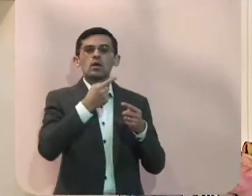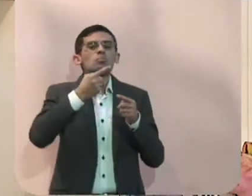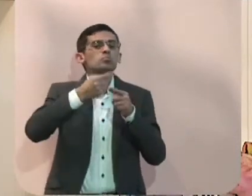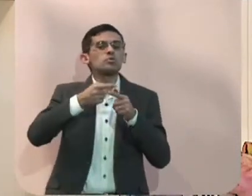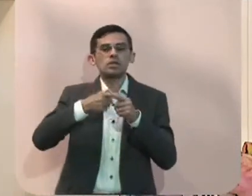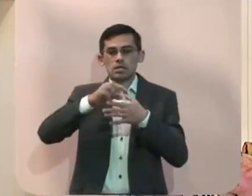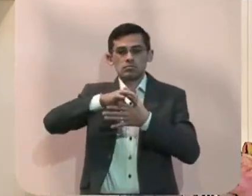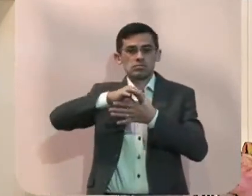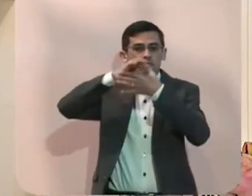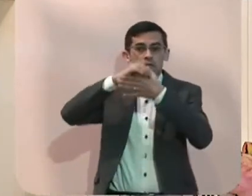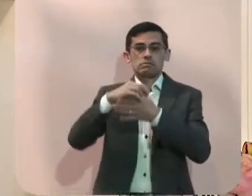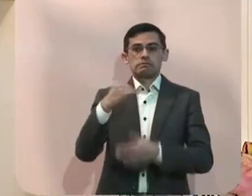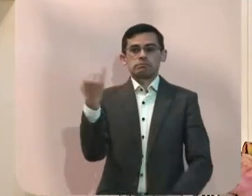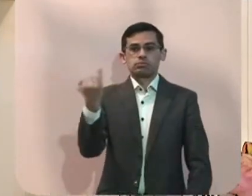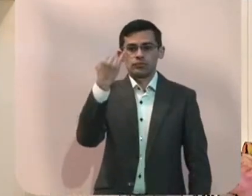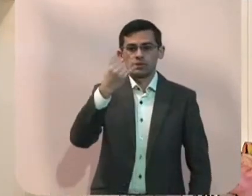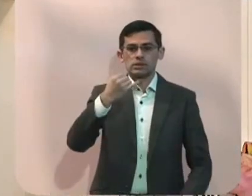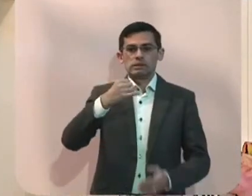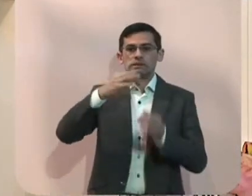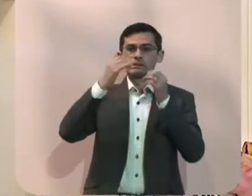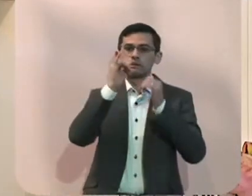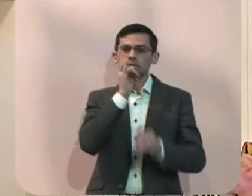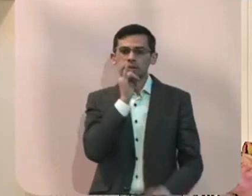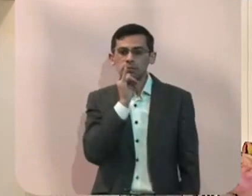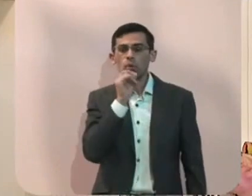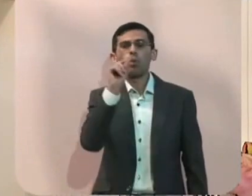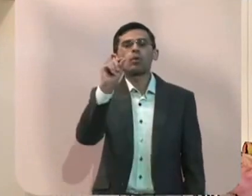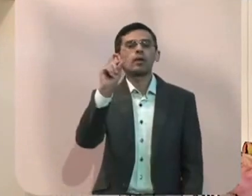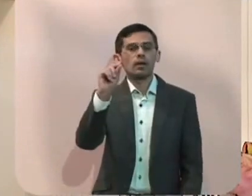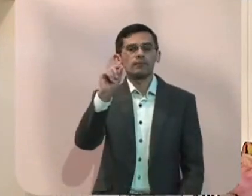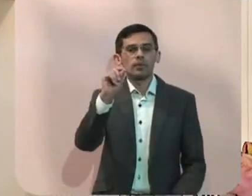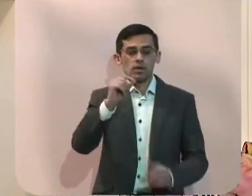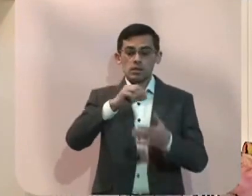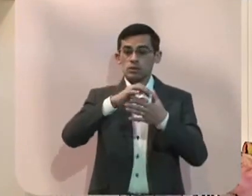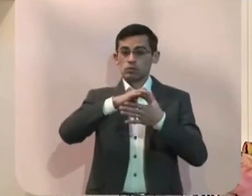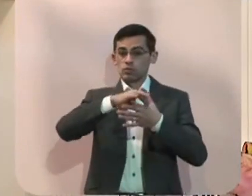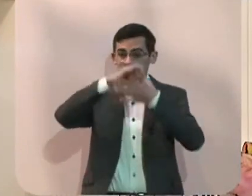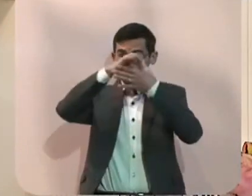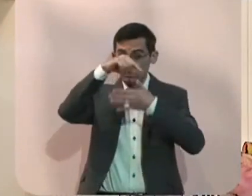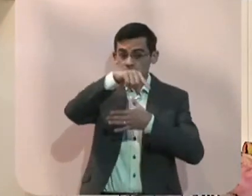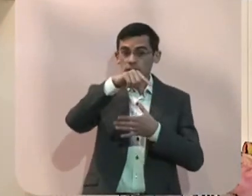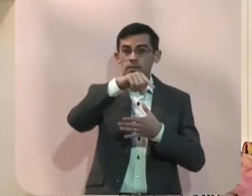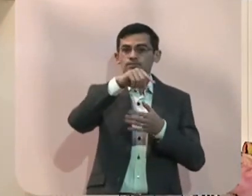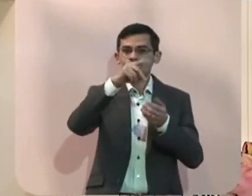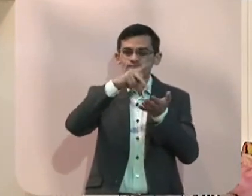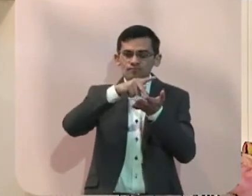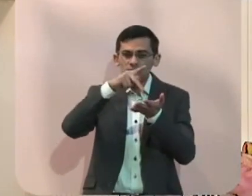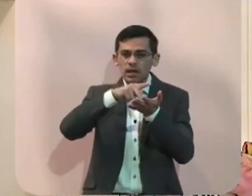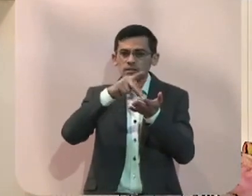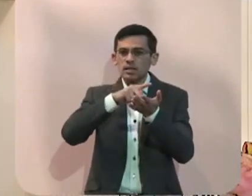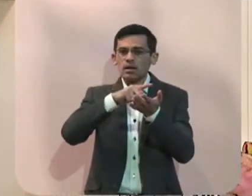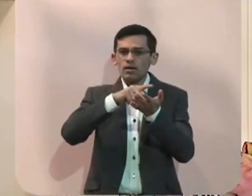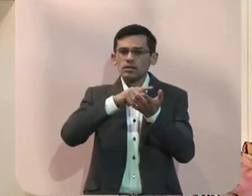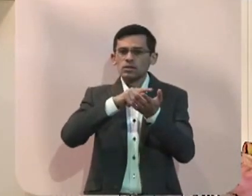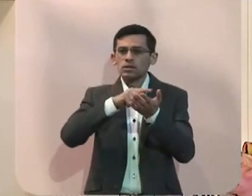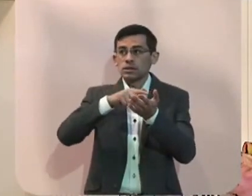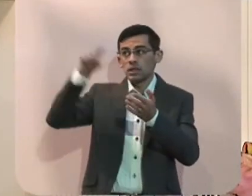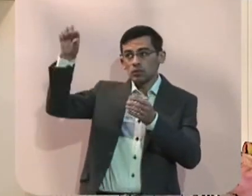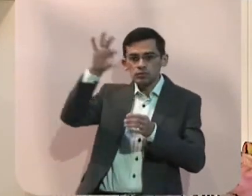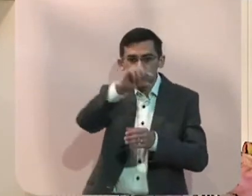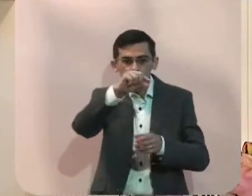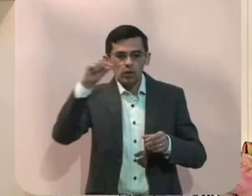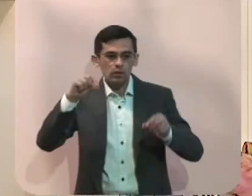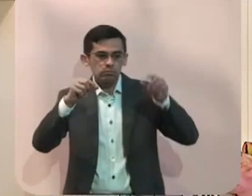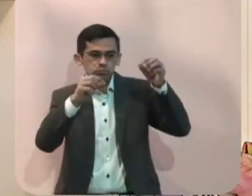líderes referenciais, o que fazia esses homens serem referência do Evangelho, onde Deus os